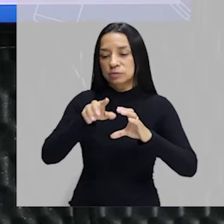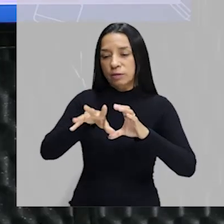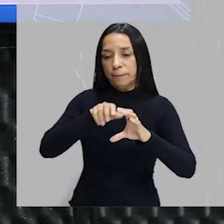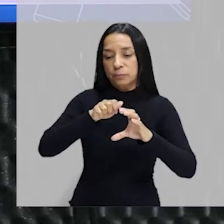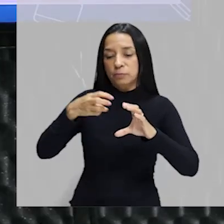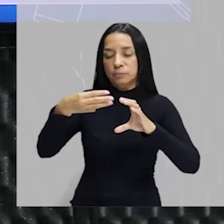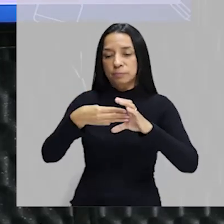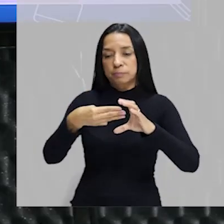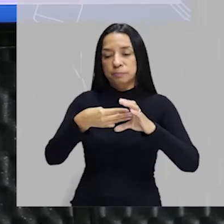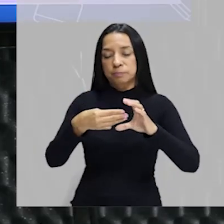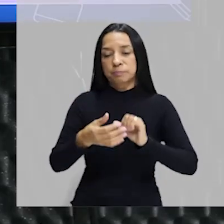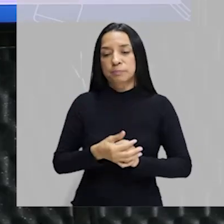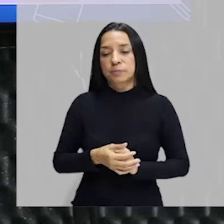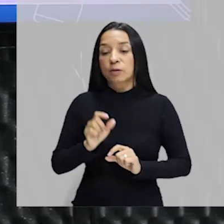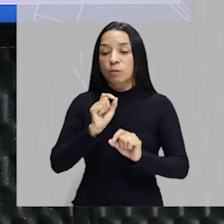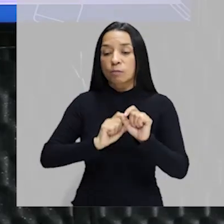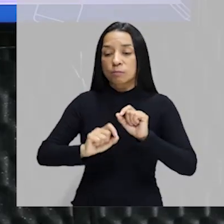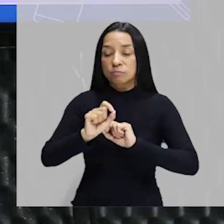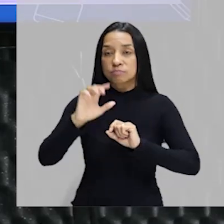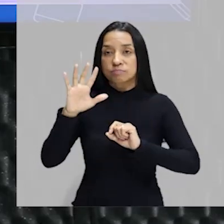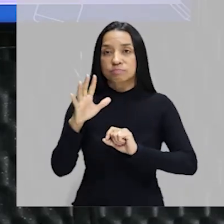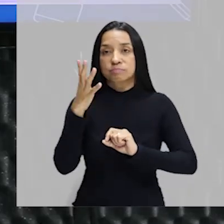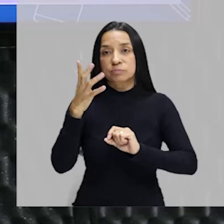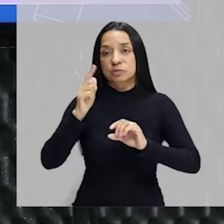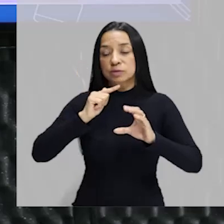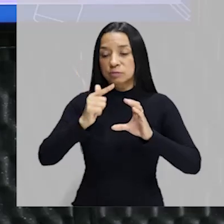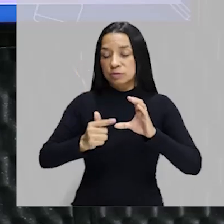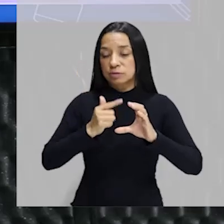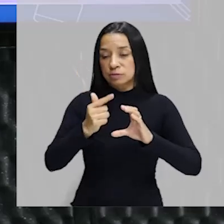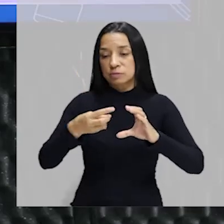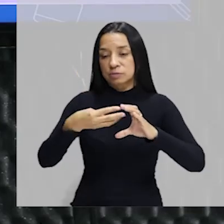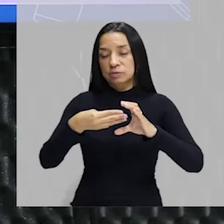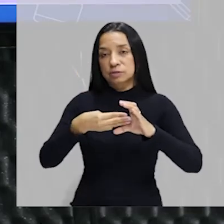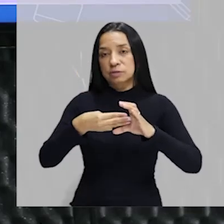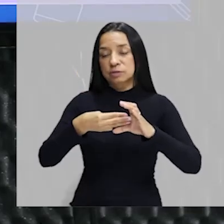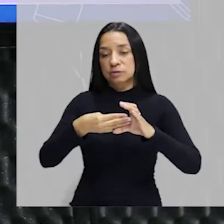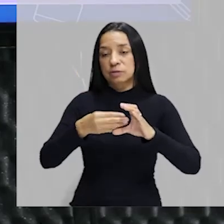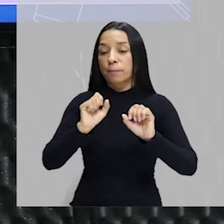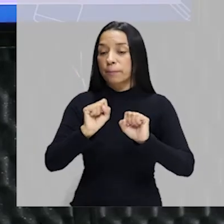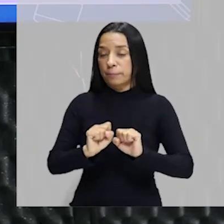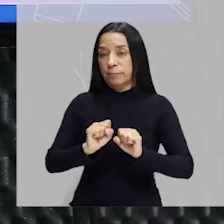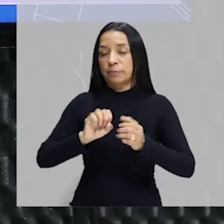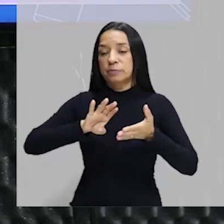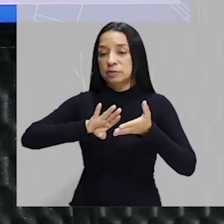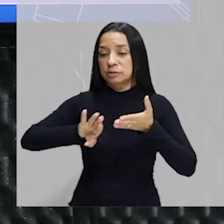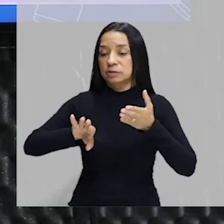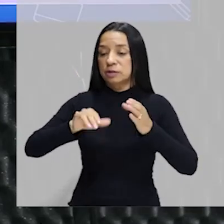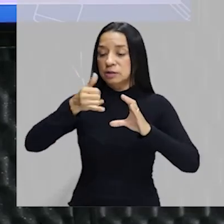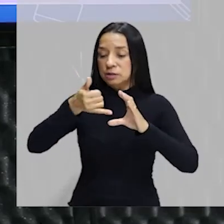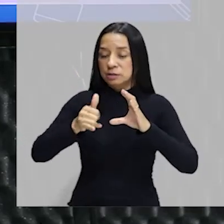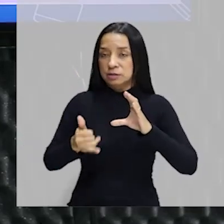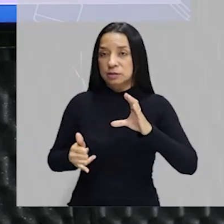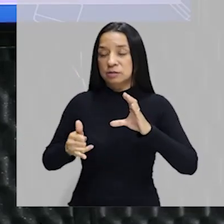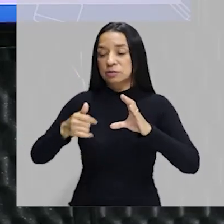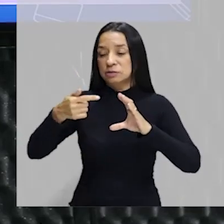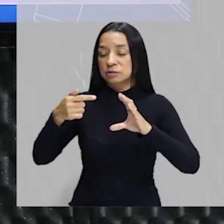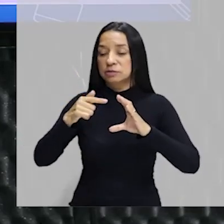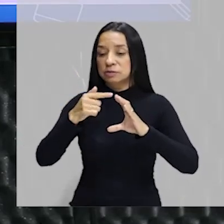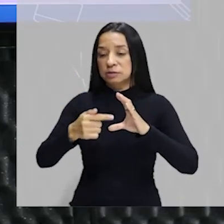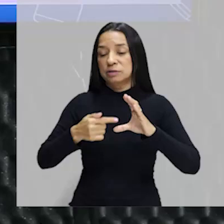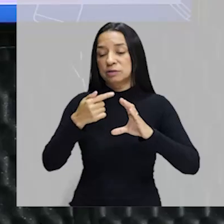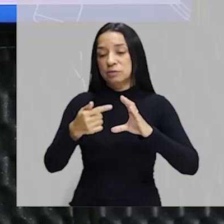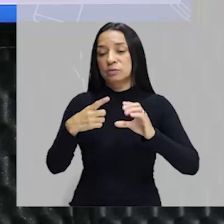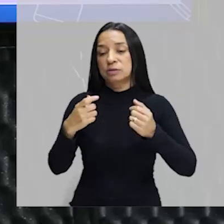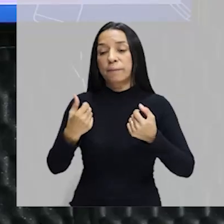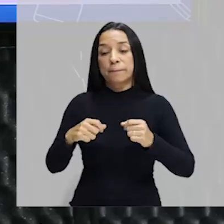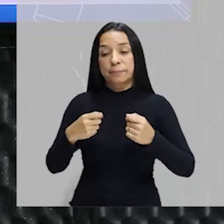célula. O que vai acontecer com essa glicose? Para que a célula possa extrair a energia da glicose, ela tem que